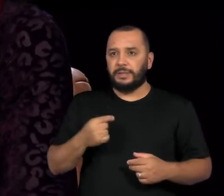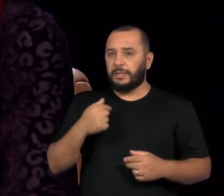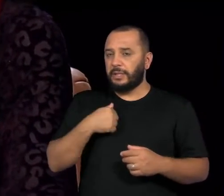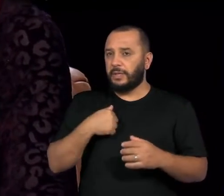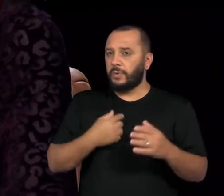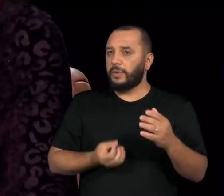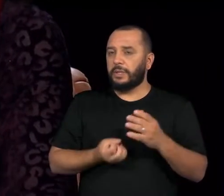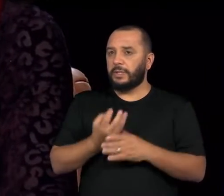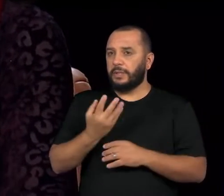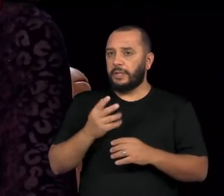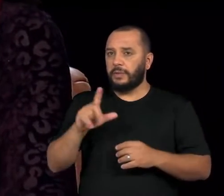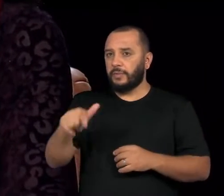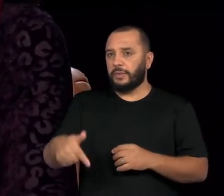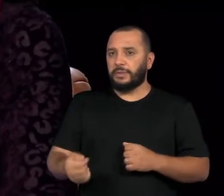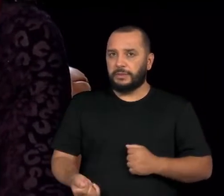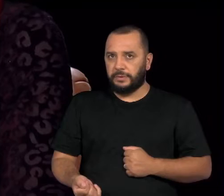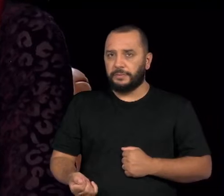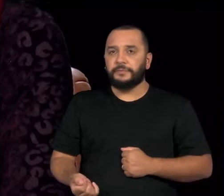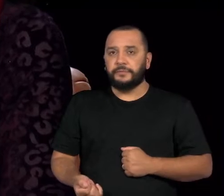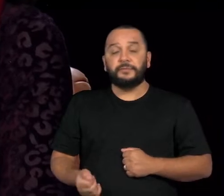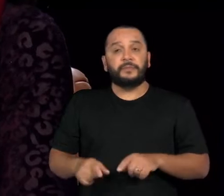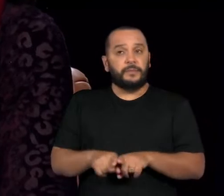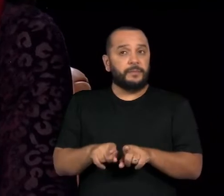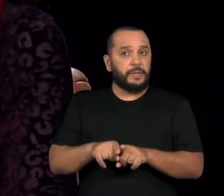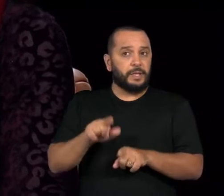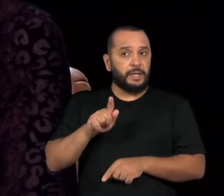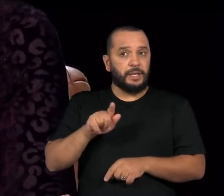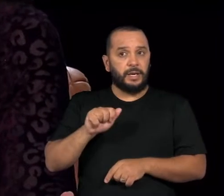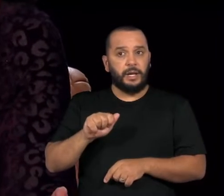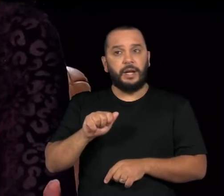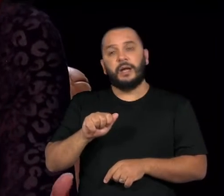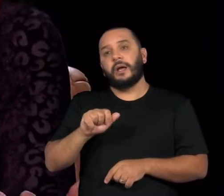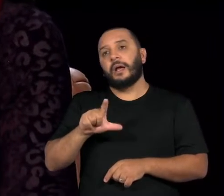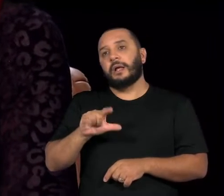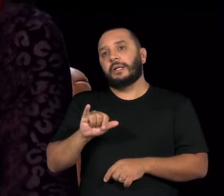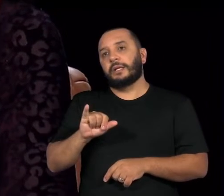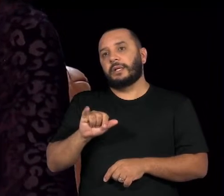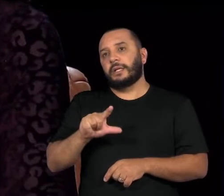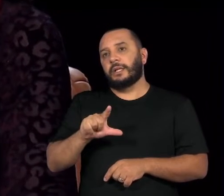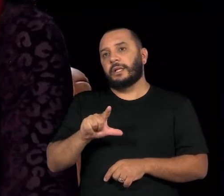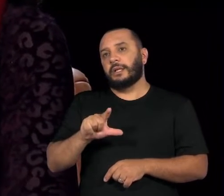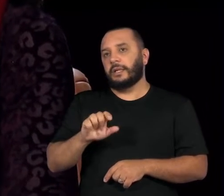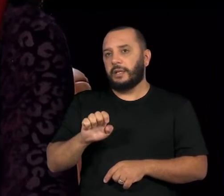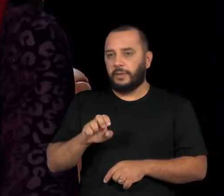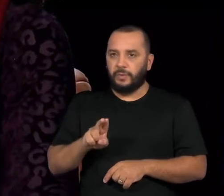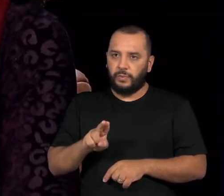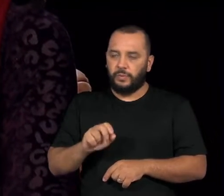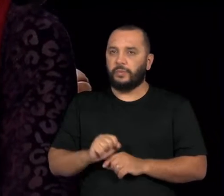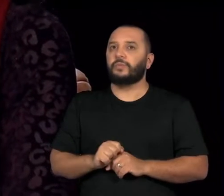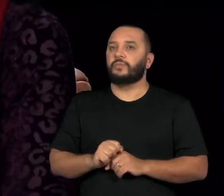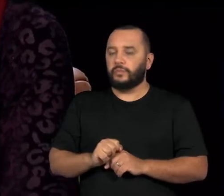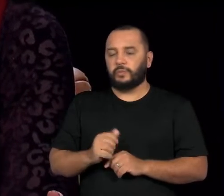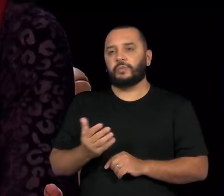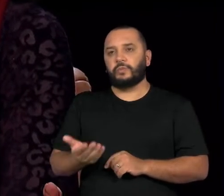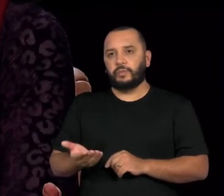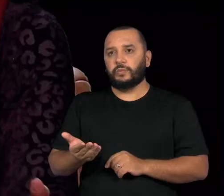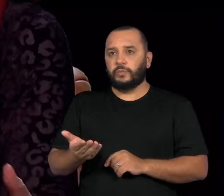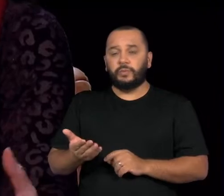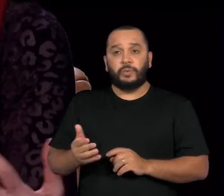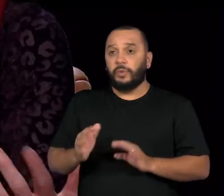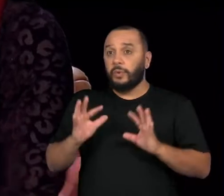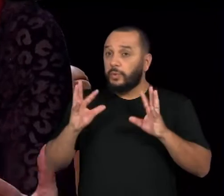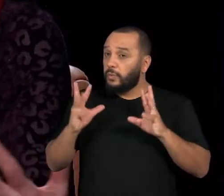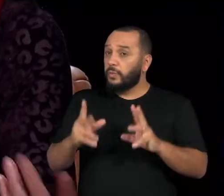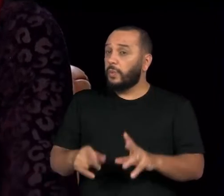desenvolver depois. E o Galileu, que abriu a porta mesmo do Brecht, né? Que todos esses